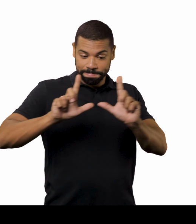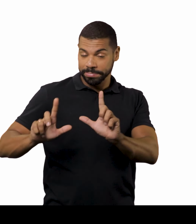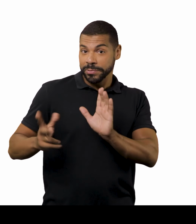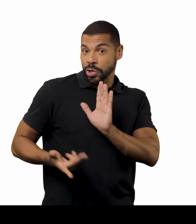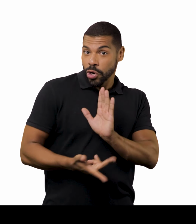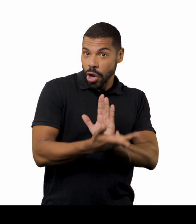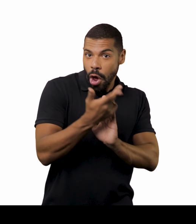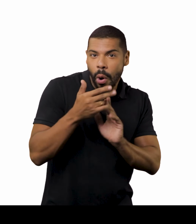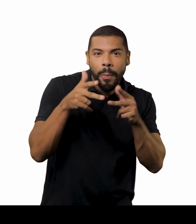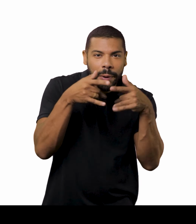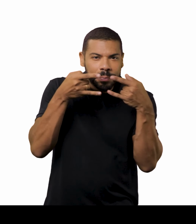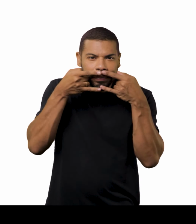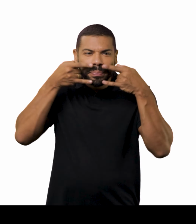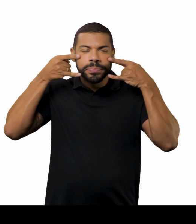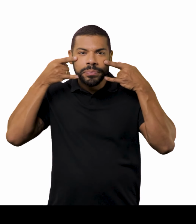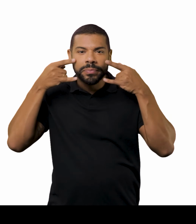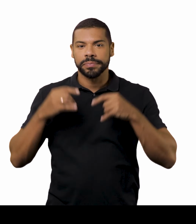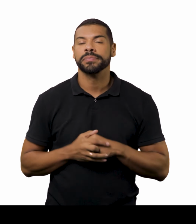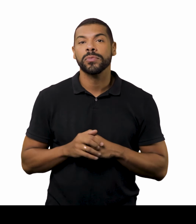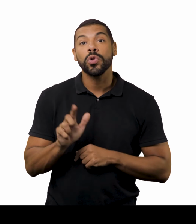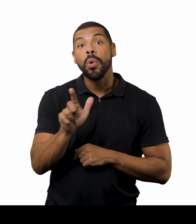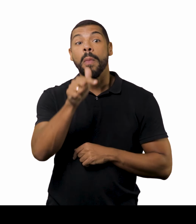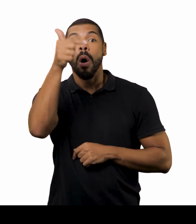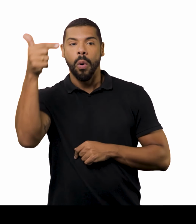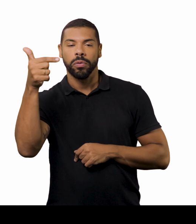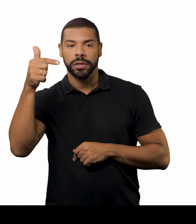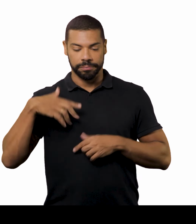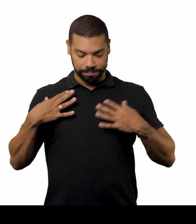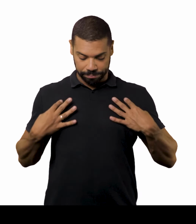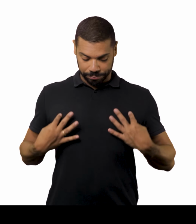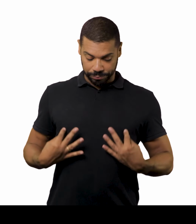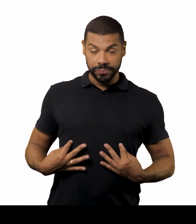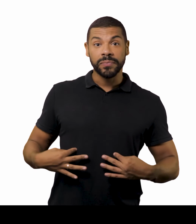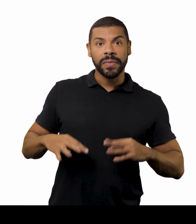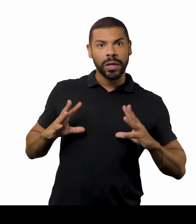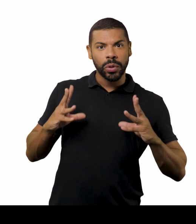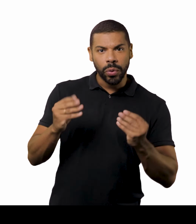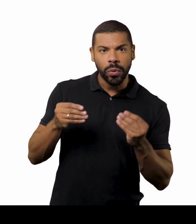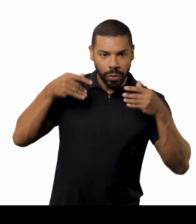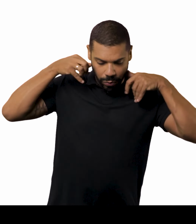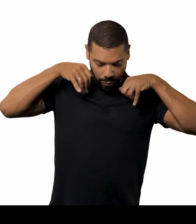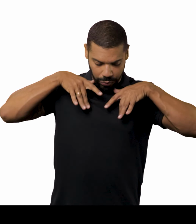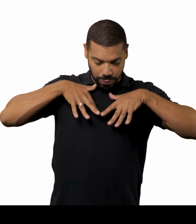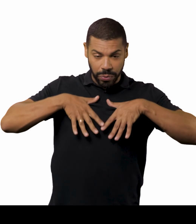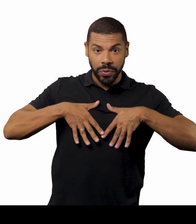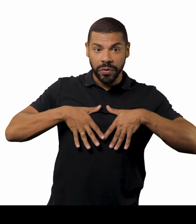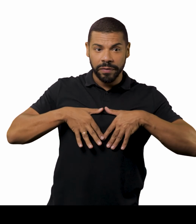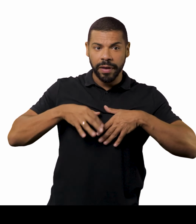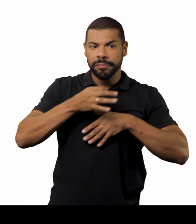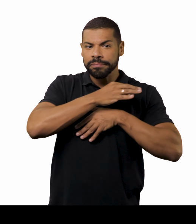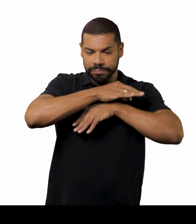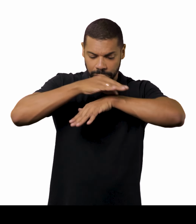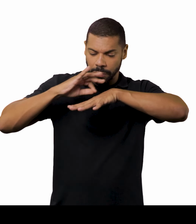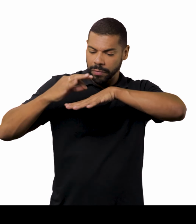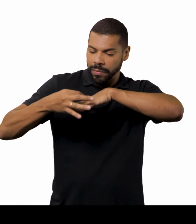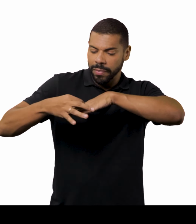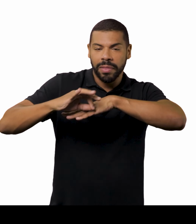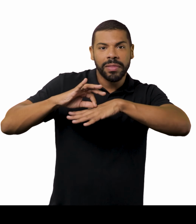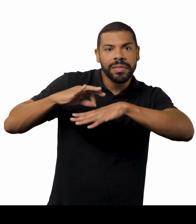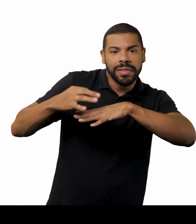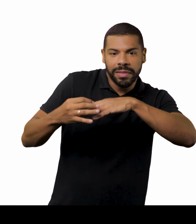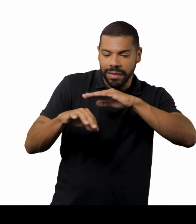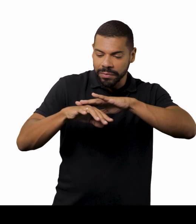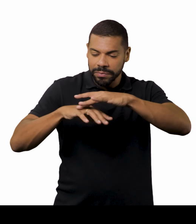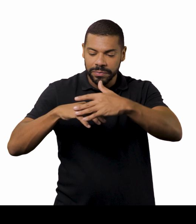roupa e a gente colocou também o mobile dela em uma outra roupa. E aí ela fez joias maravilhosas.